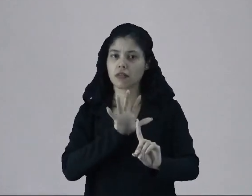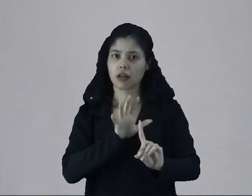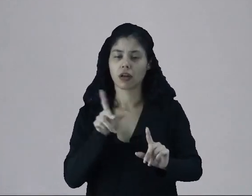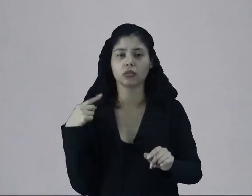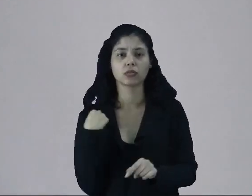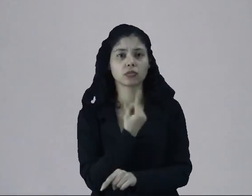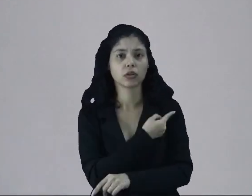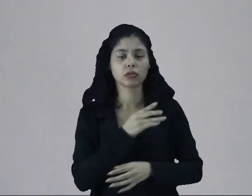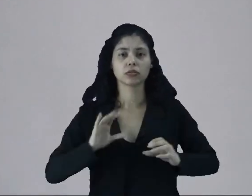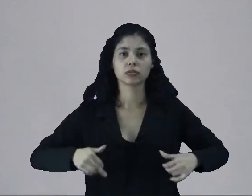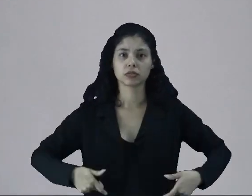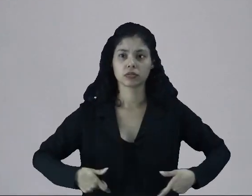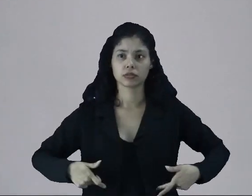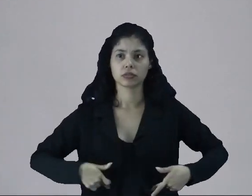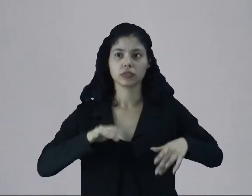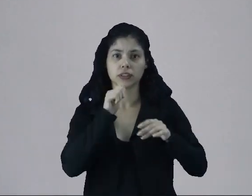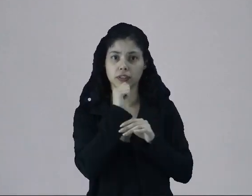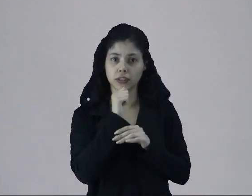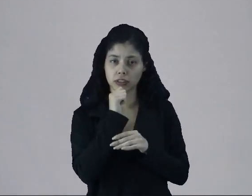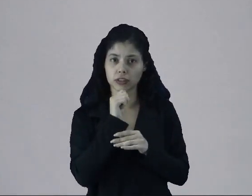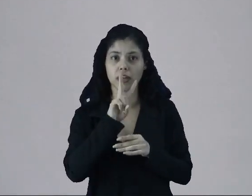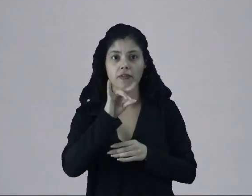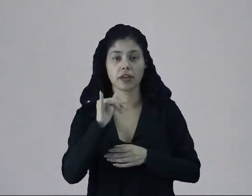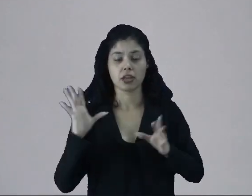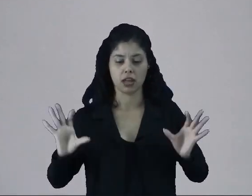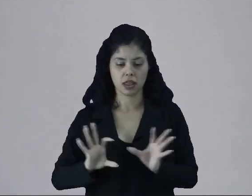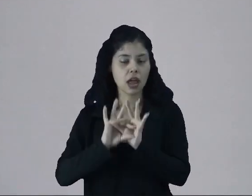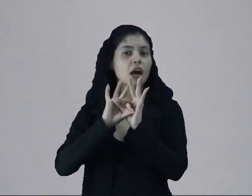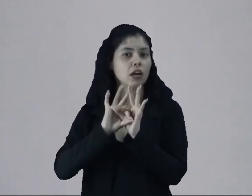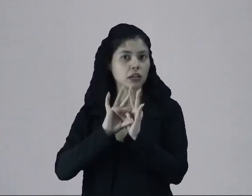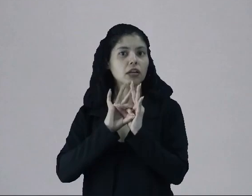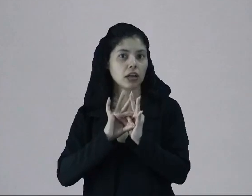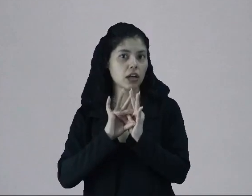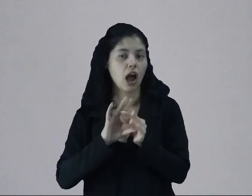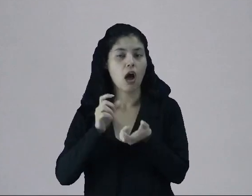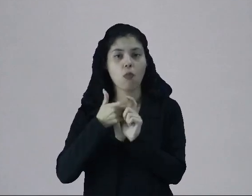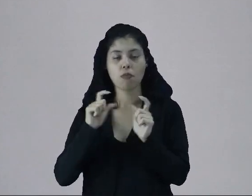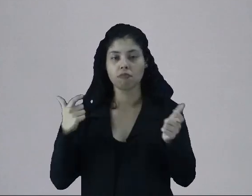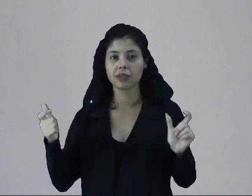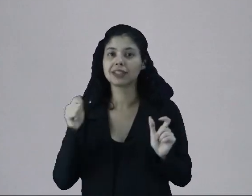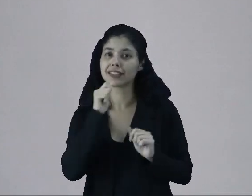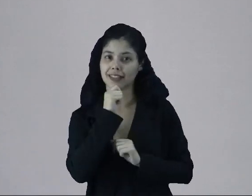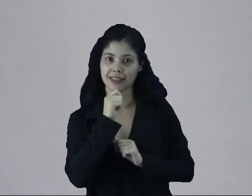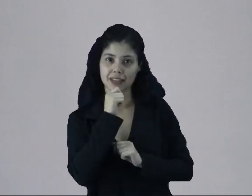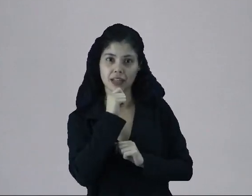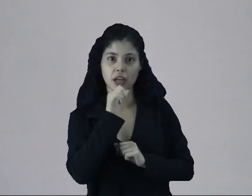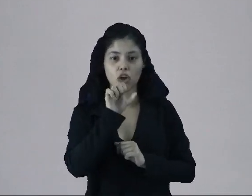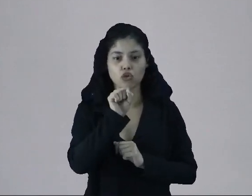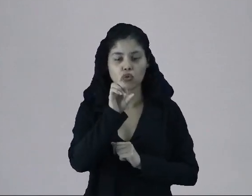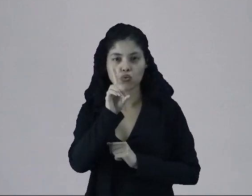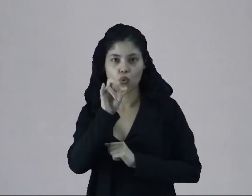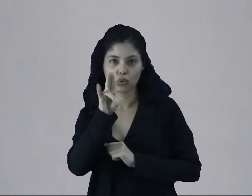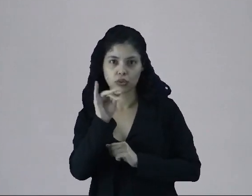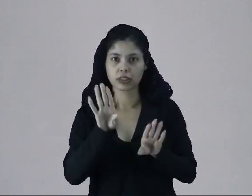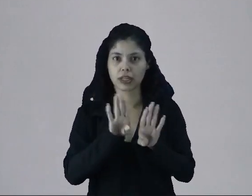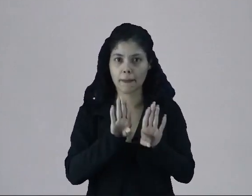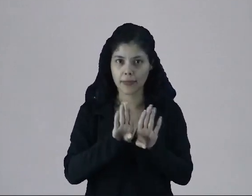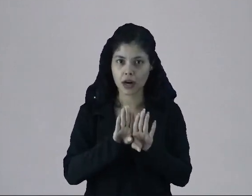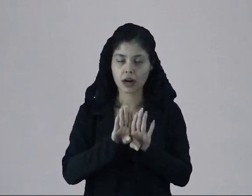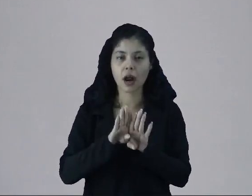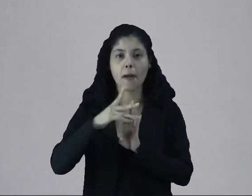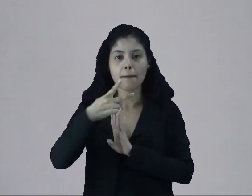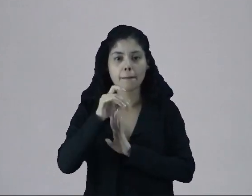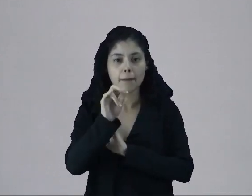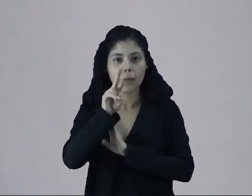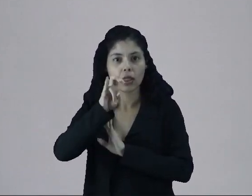rins, mas nesse caso a aldosterona vai estar relacionada aos aumentos das concentrações de sódio e potássio no teu corpo.